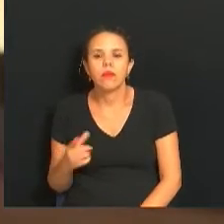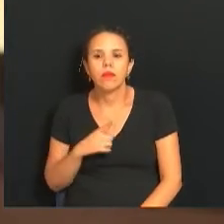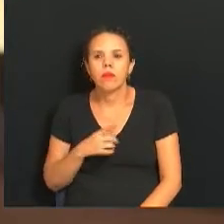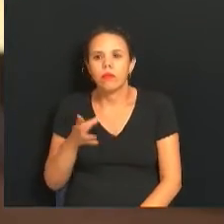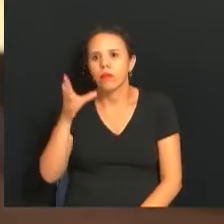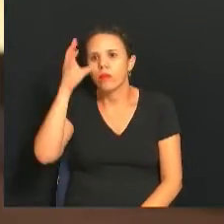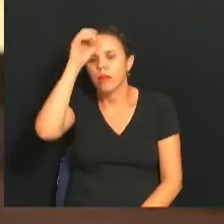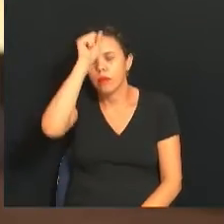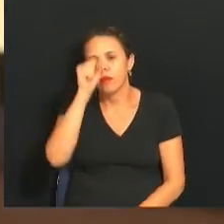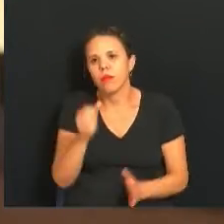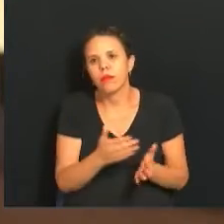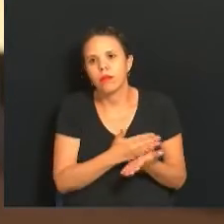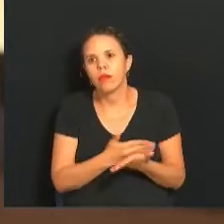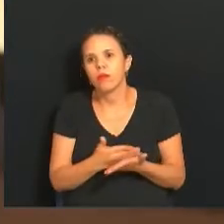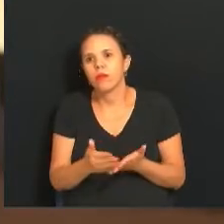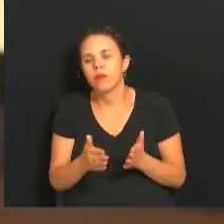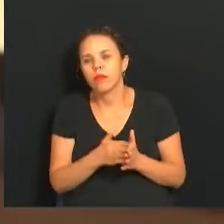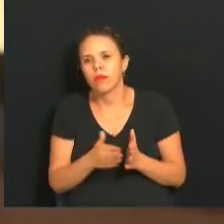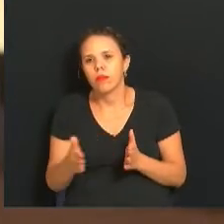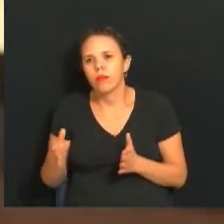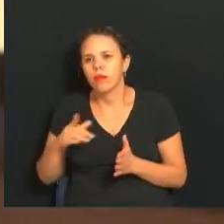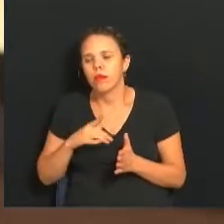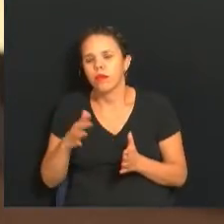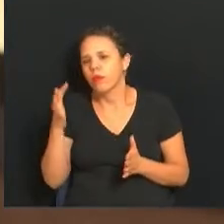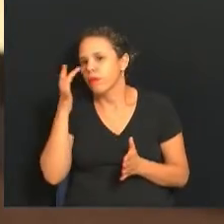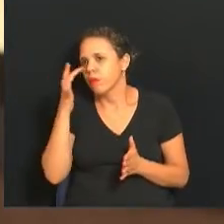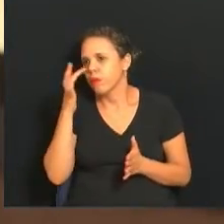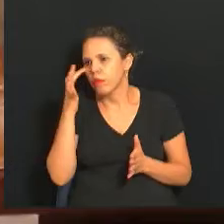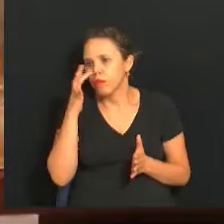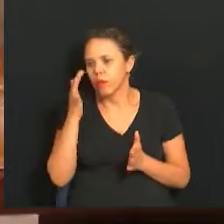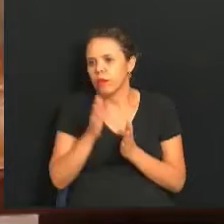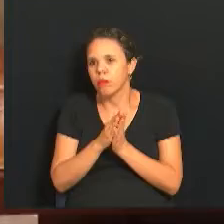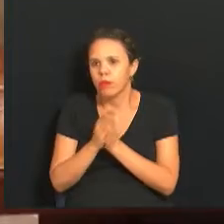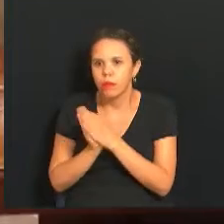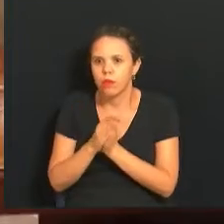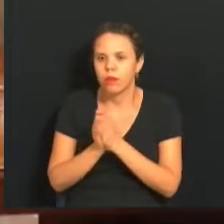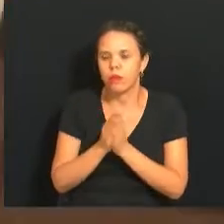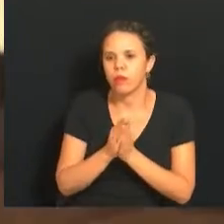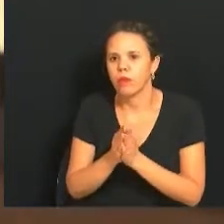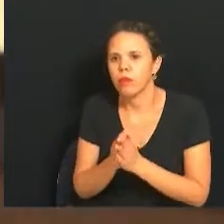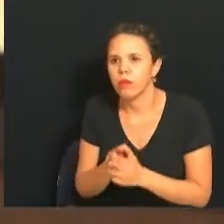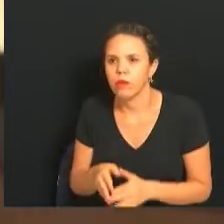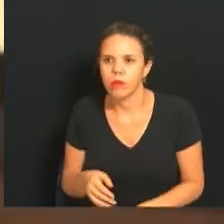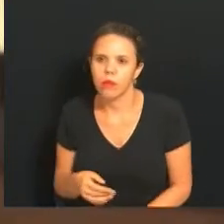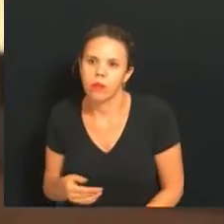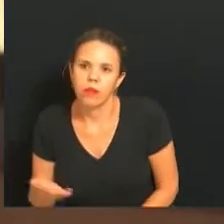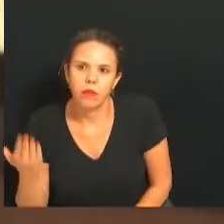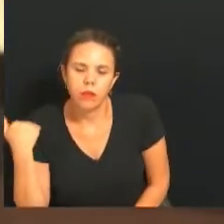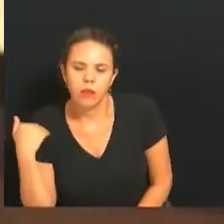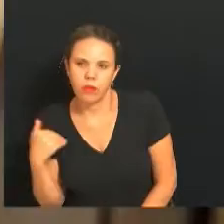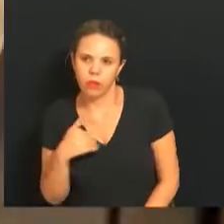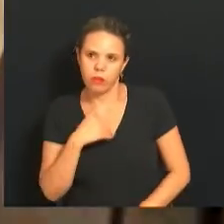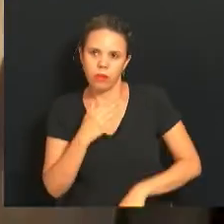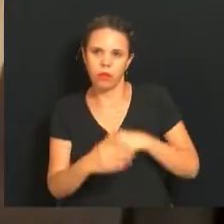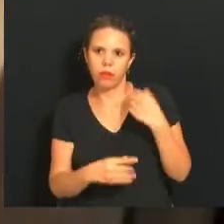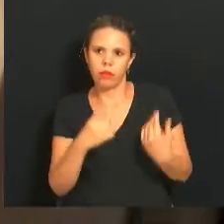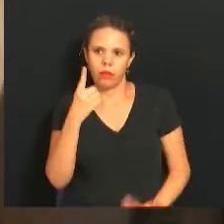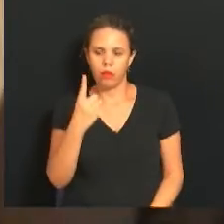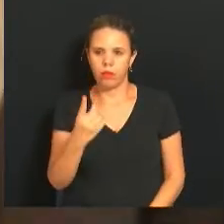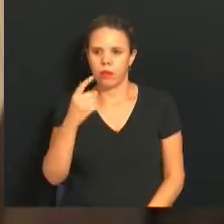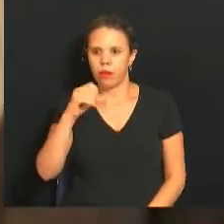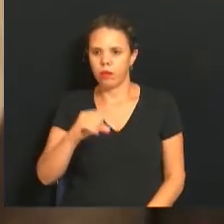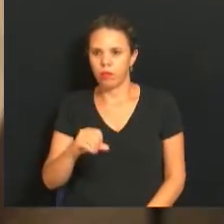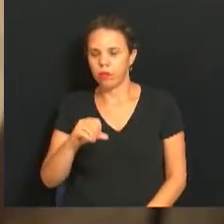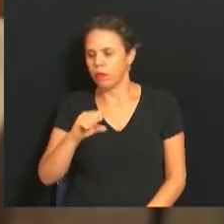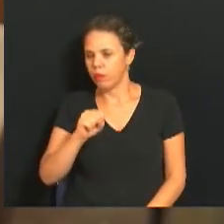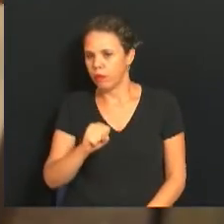vitrine começaram a se admirar com os bonecos da moda, que foram eles foram desenvolvidos em 1850, eles eram de